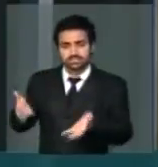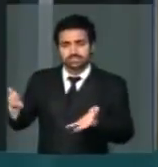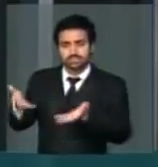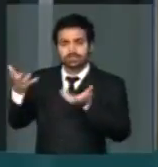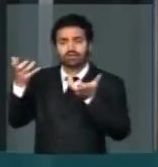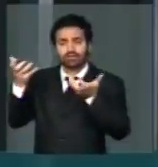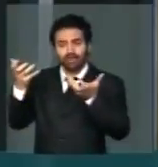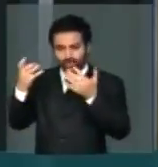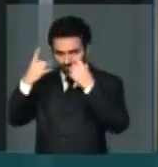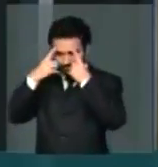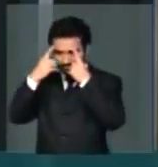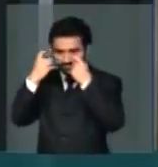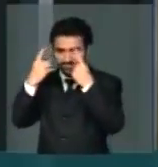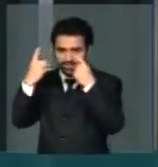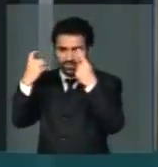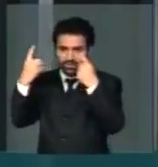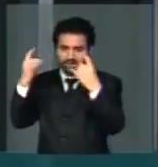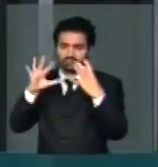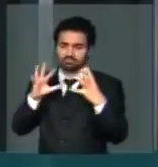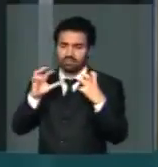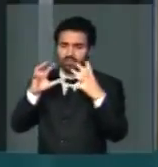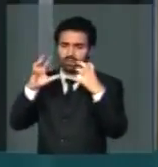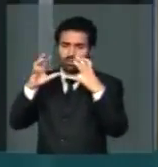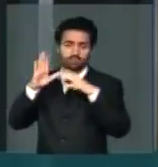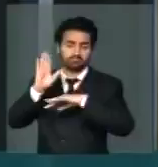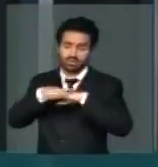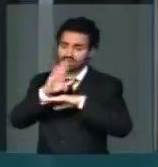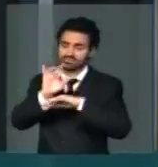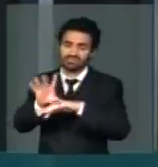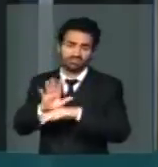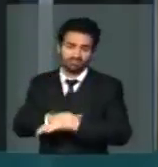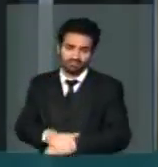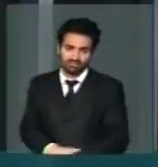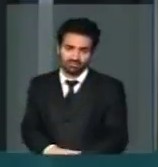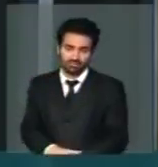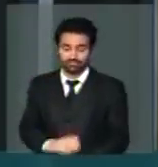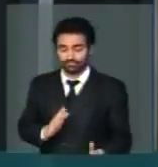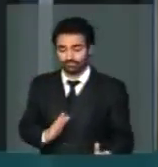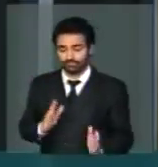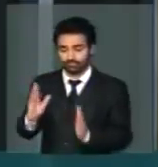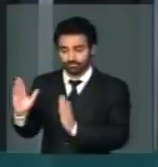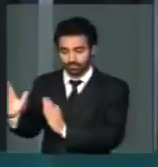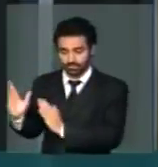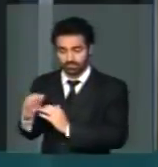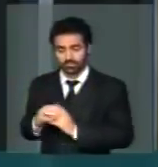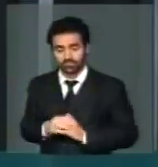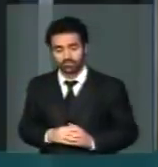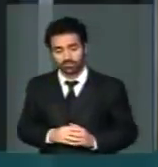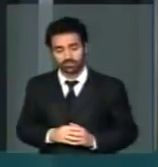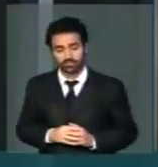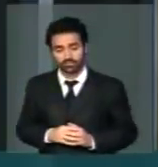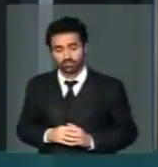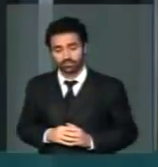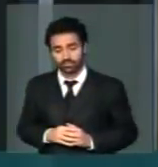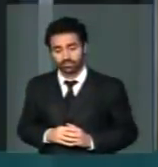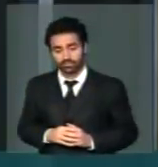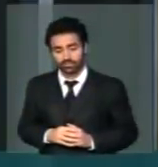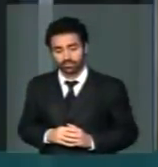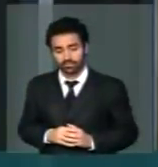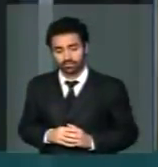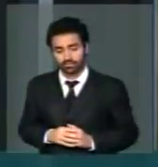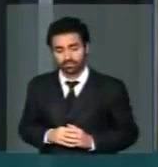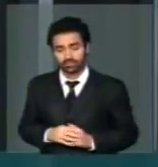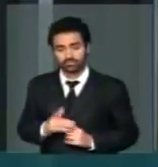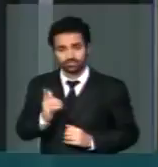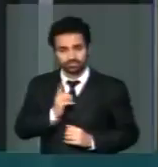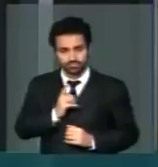dinâmica. E aí, presidente, eu quero dialogar com uma matéria, na verdade